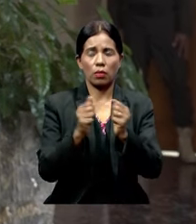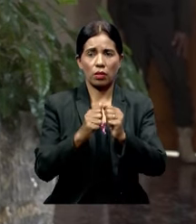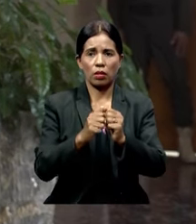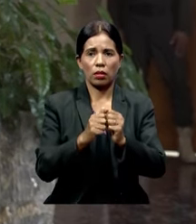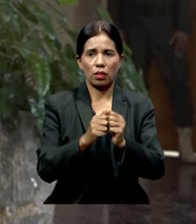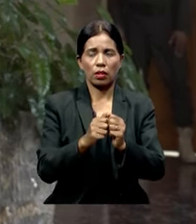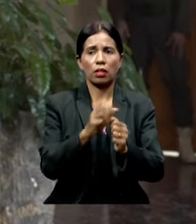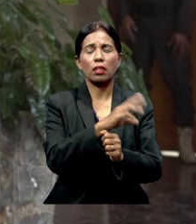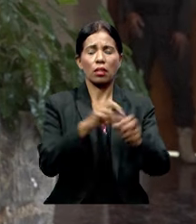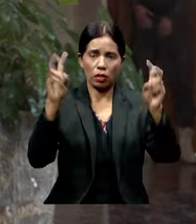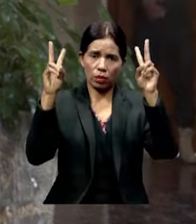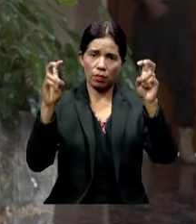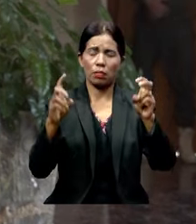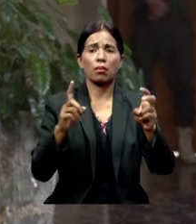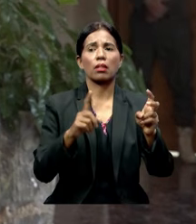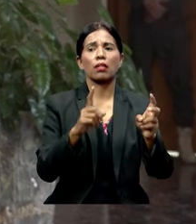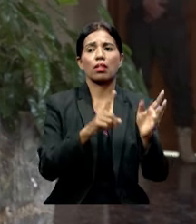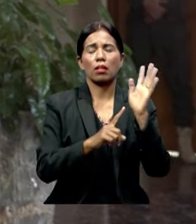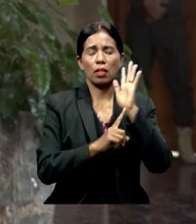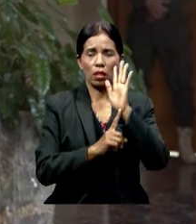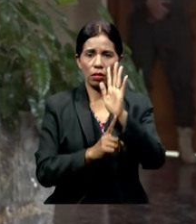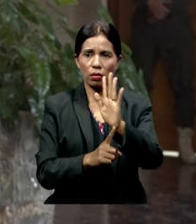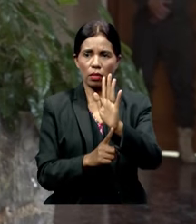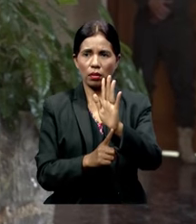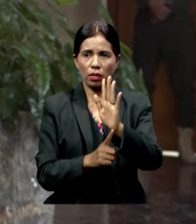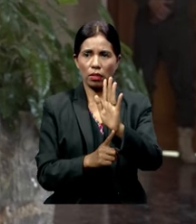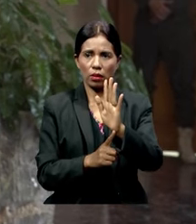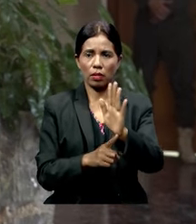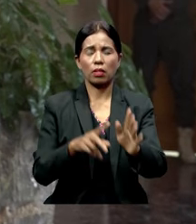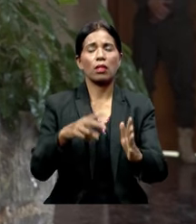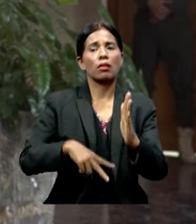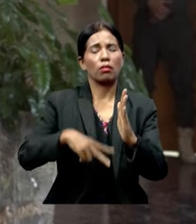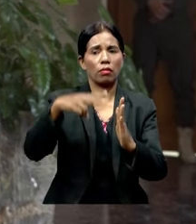Conteúdo ne refere ba conjunto de valores,